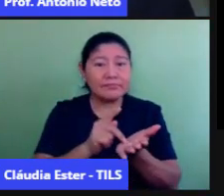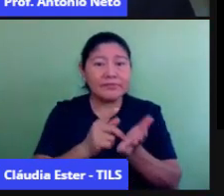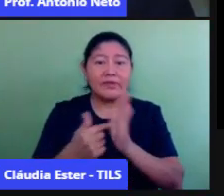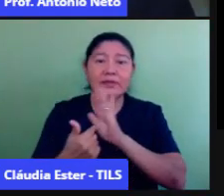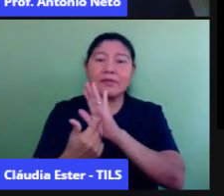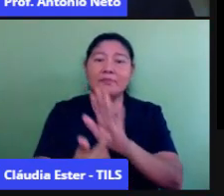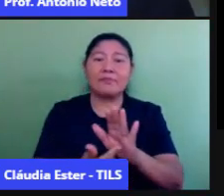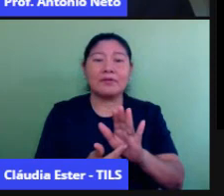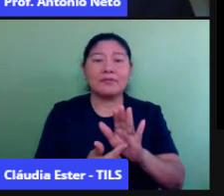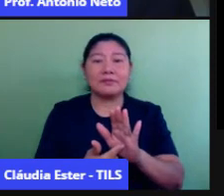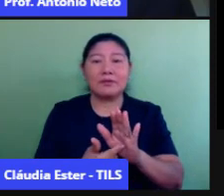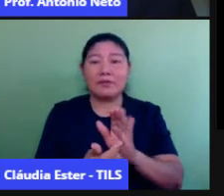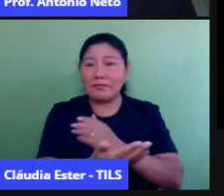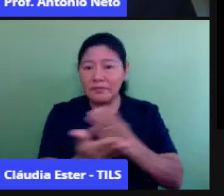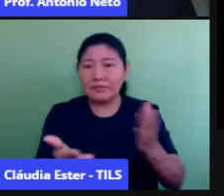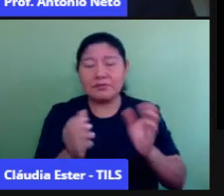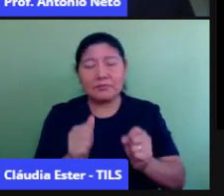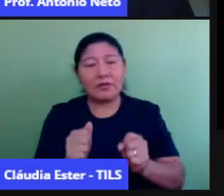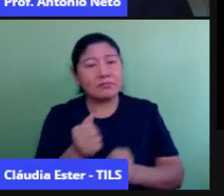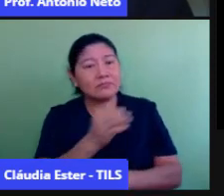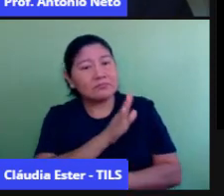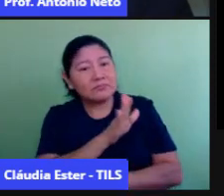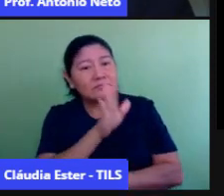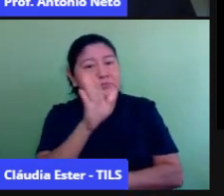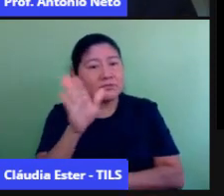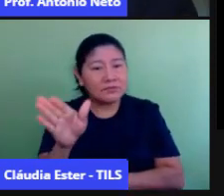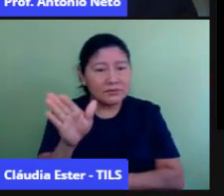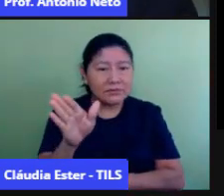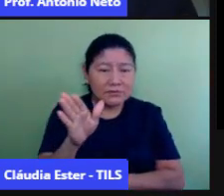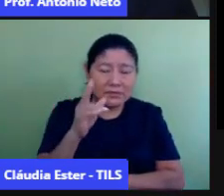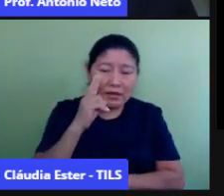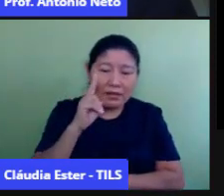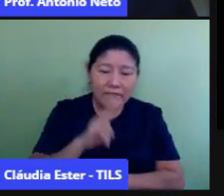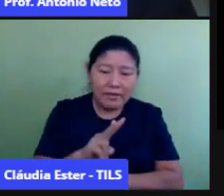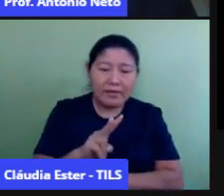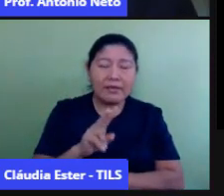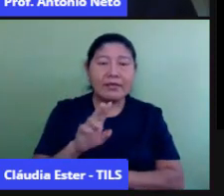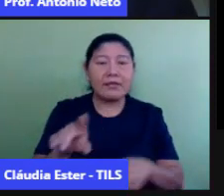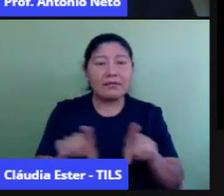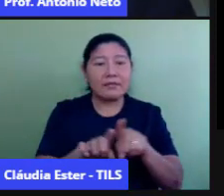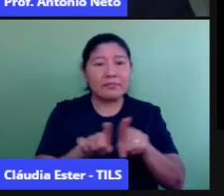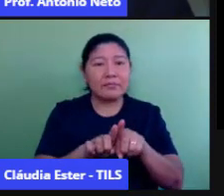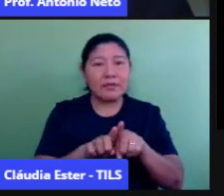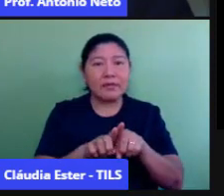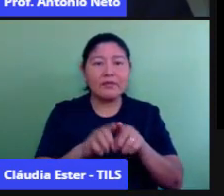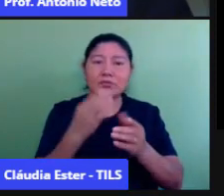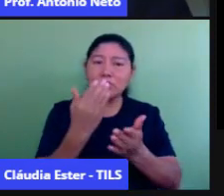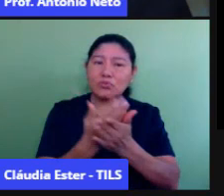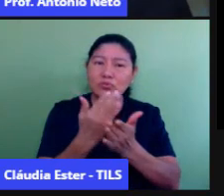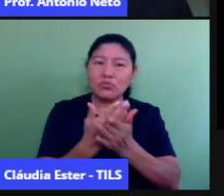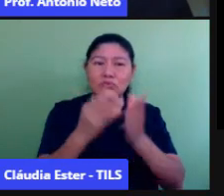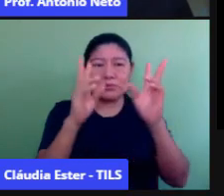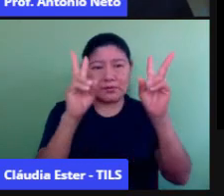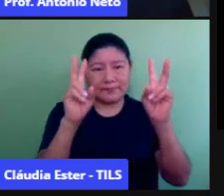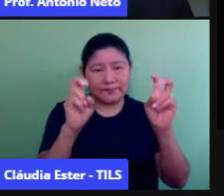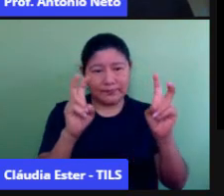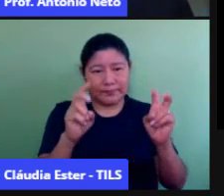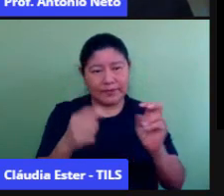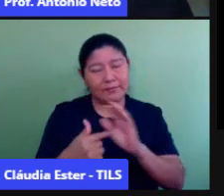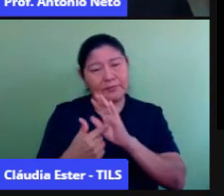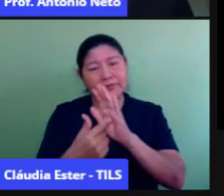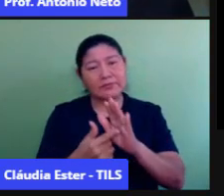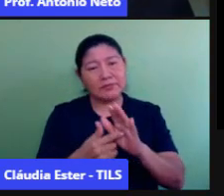se visitar quando a gente vai falar dessa questão, né, do povoamento da nossa